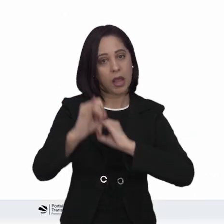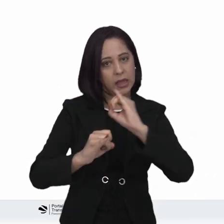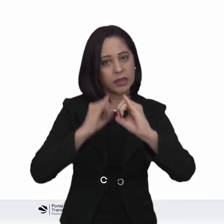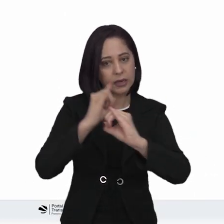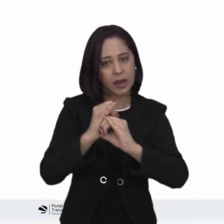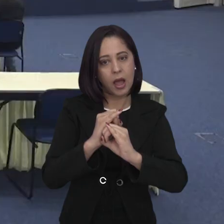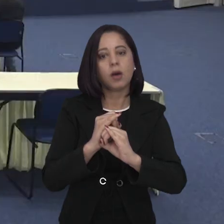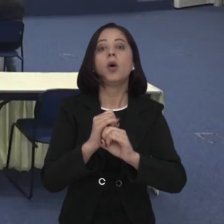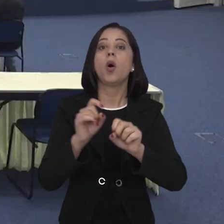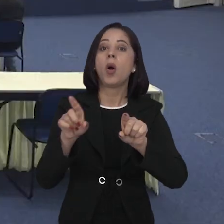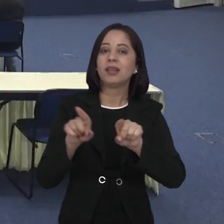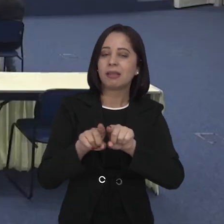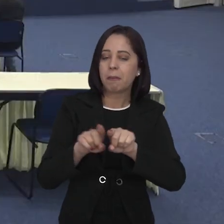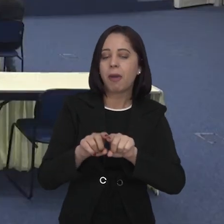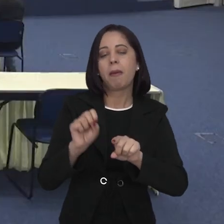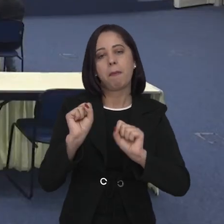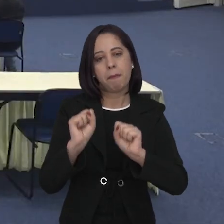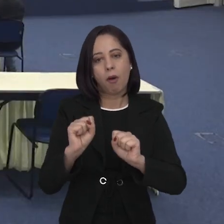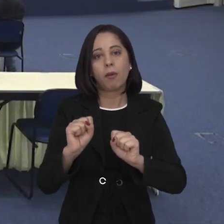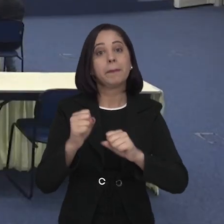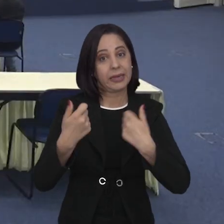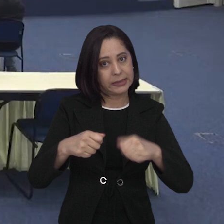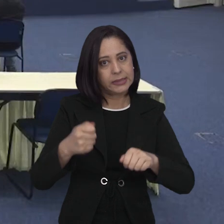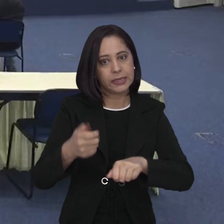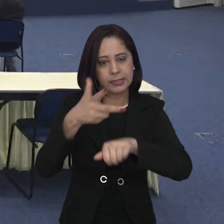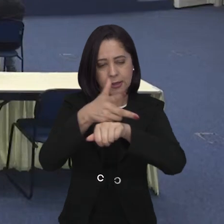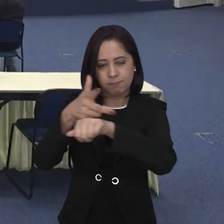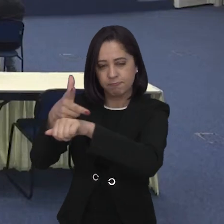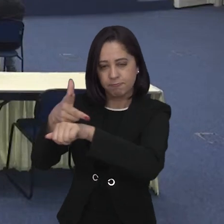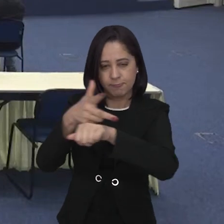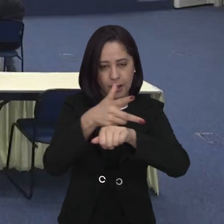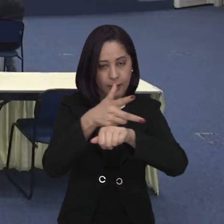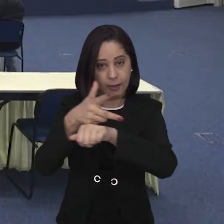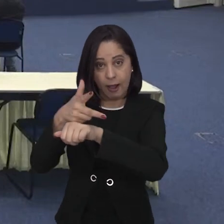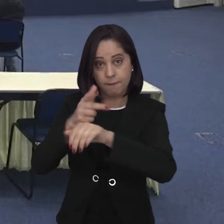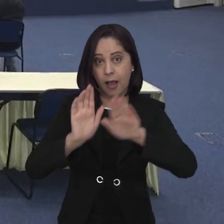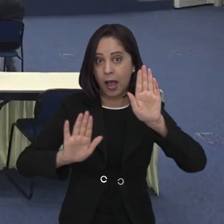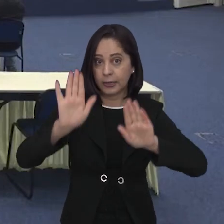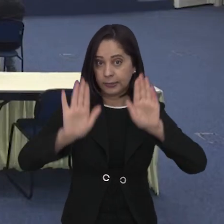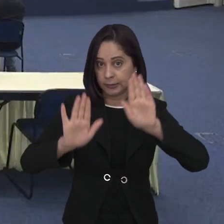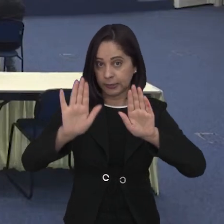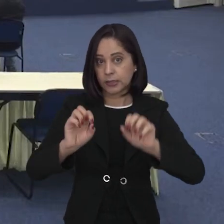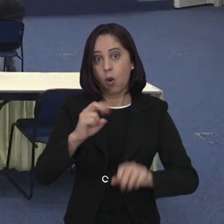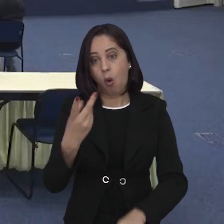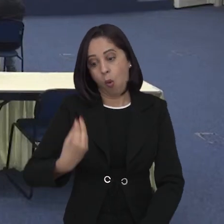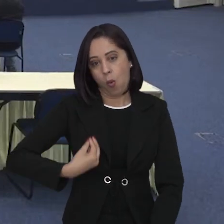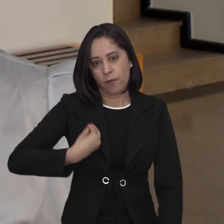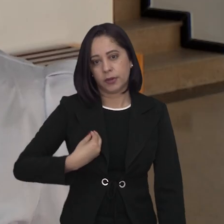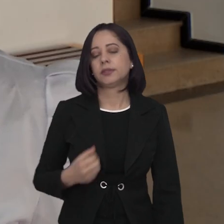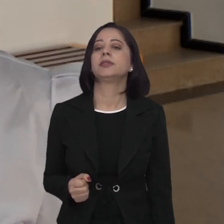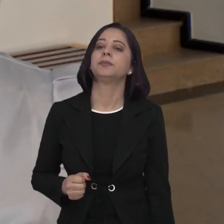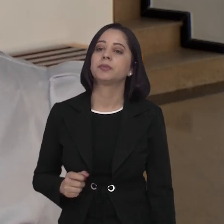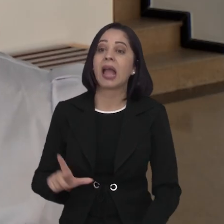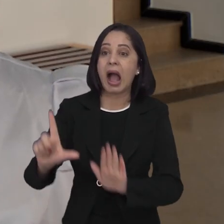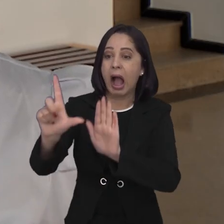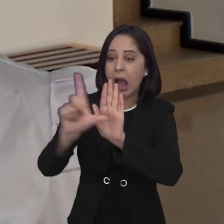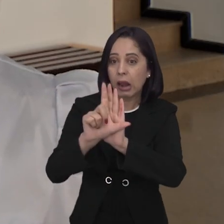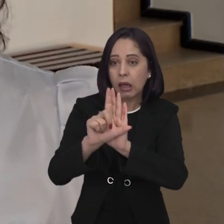meio eletrônico e a obrigatoriedade da gravação de áudio e vídeo das realizadas presencialmente. Ela